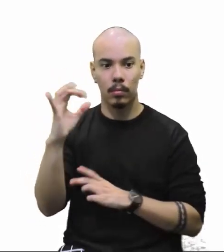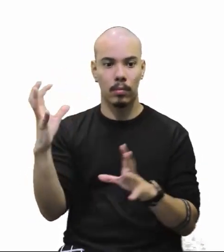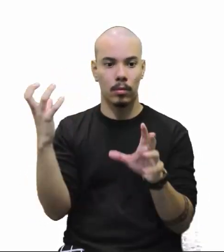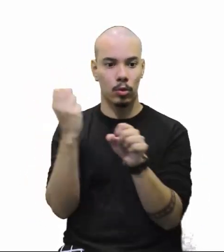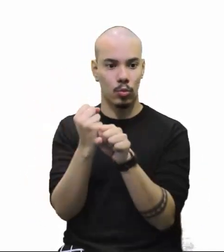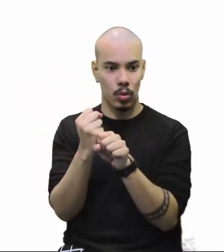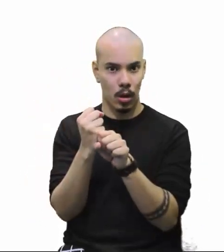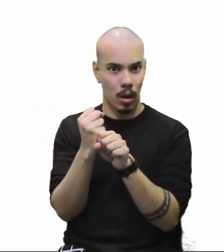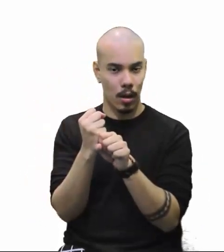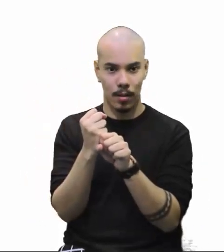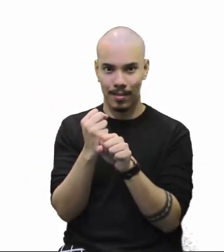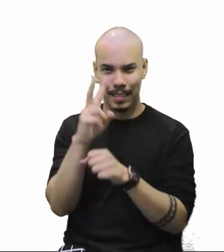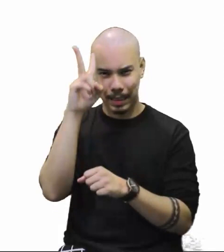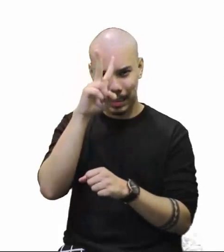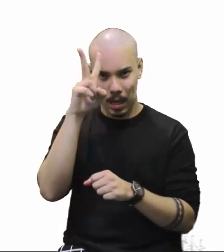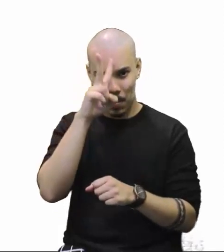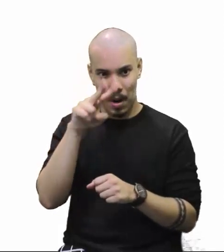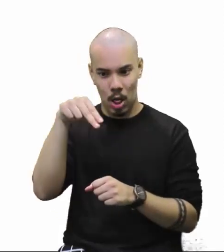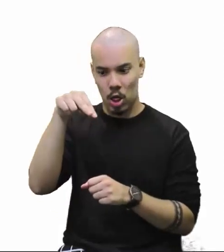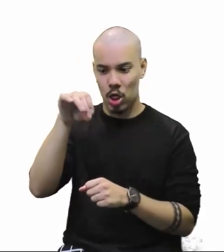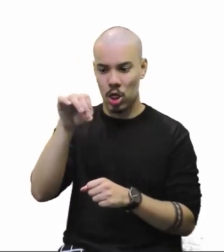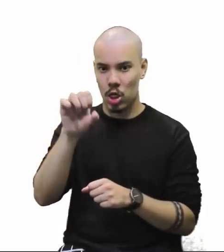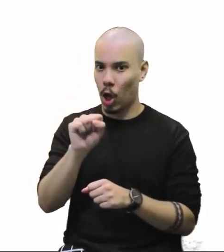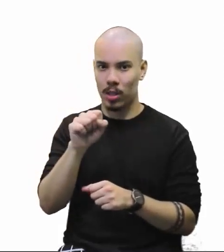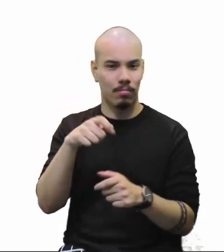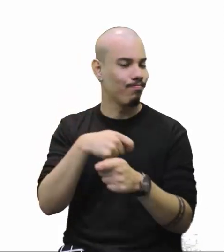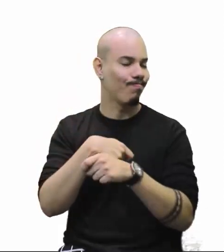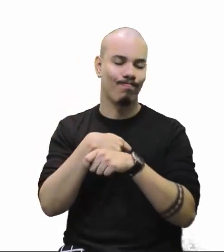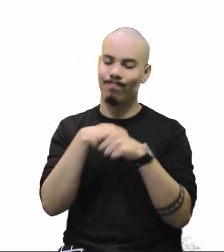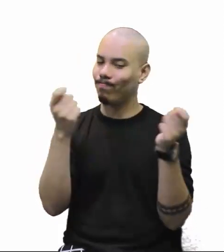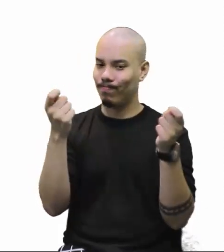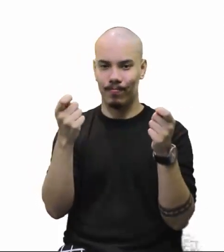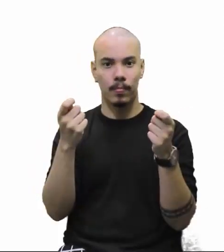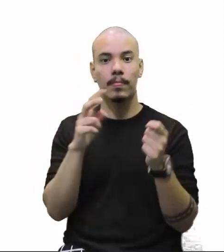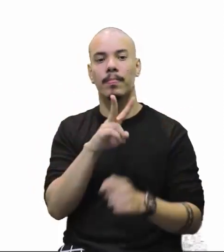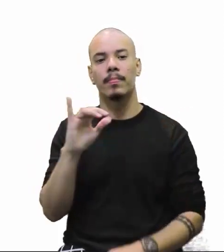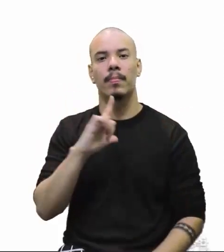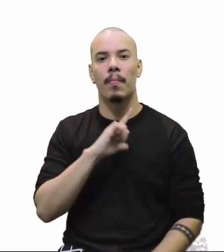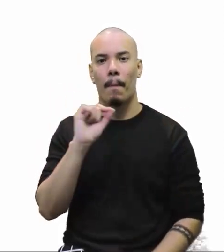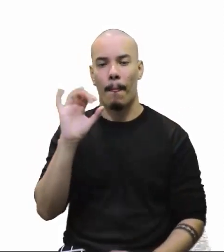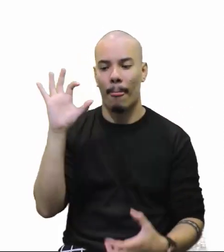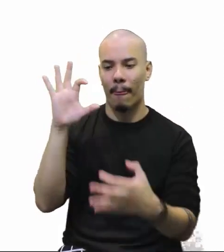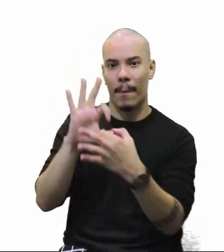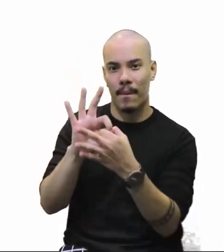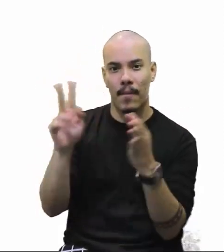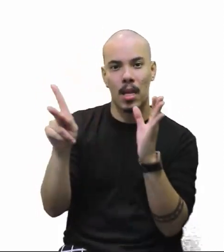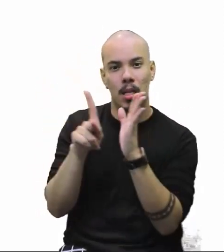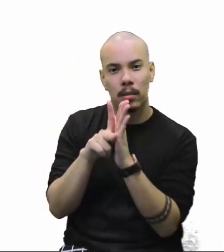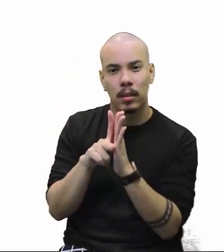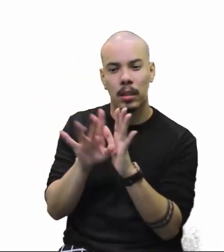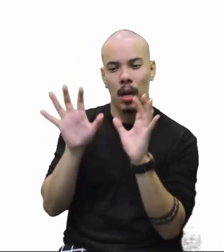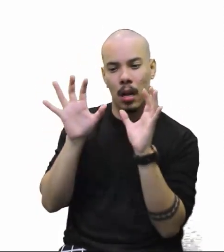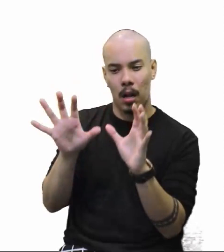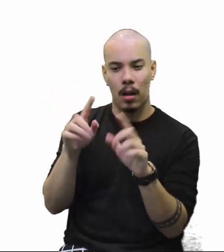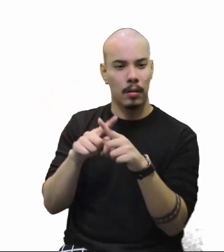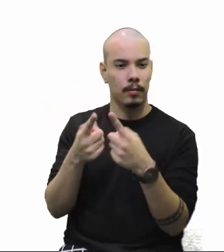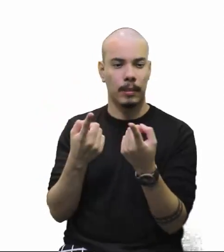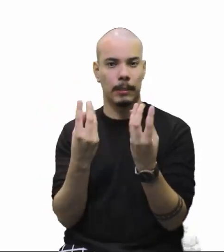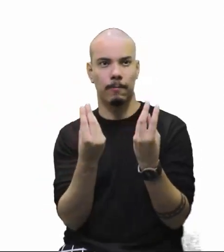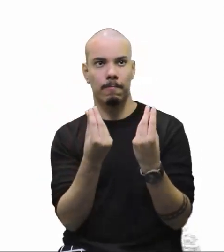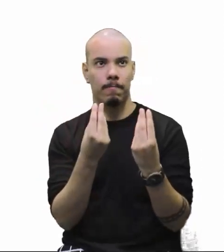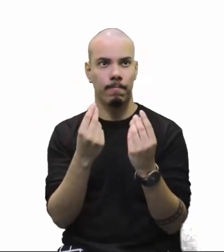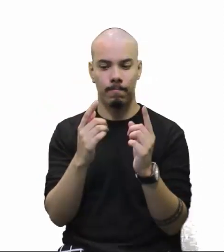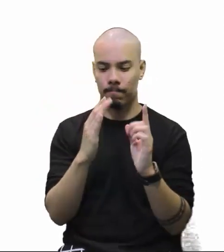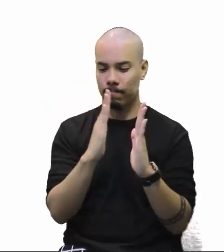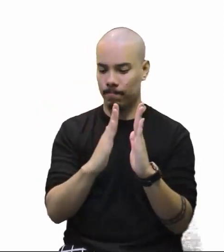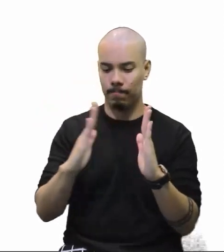juntar esses dois... Lembra dos nós, né? Não pode pular. Aí você vai ter uma associação em série que está em